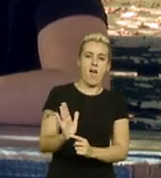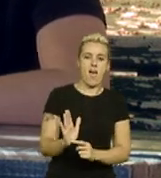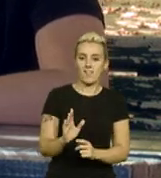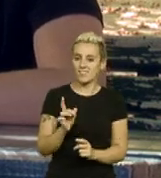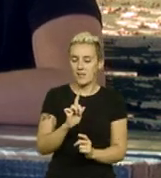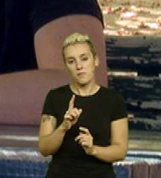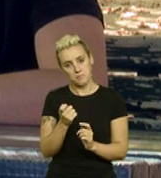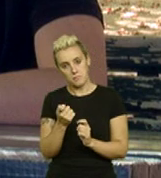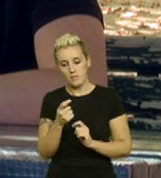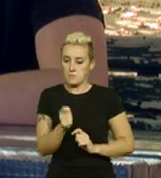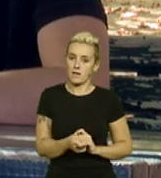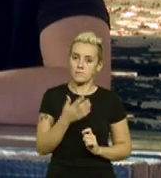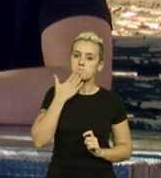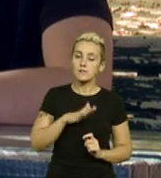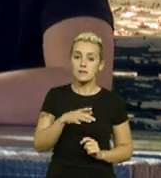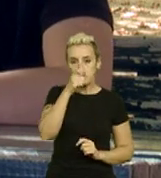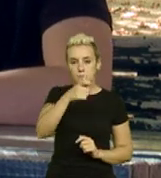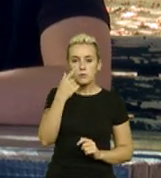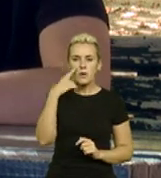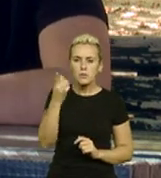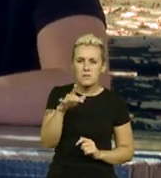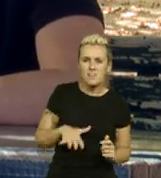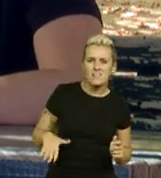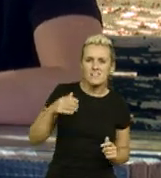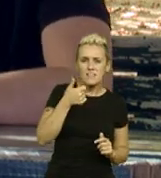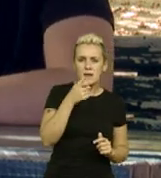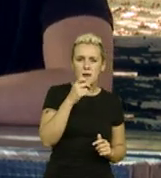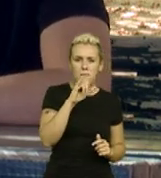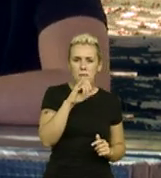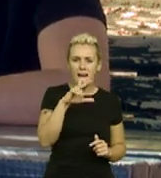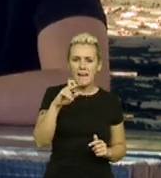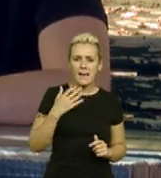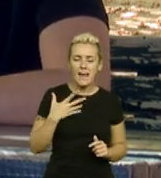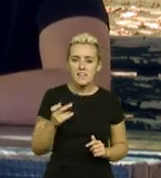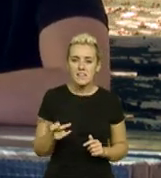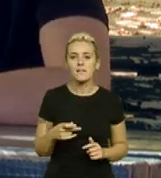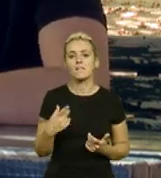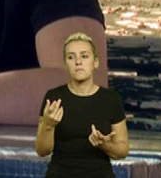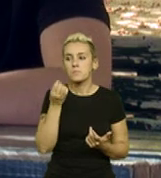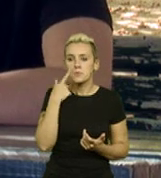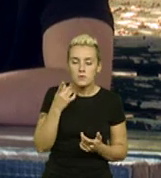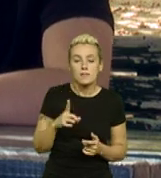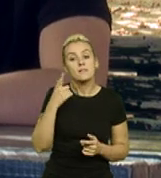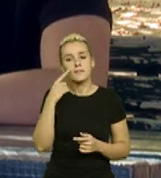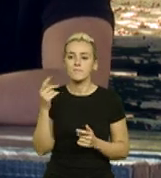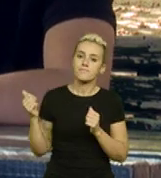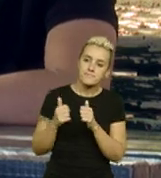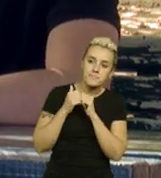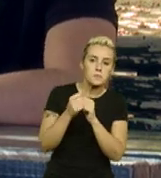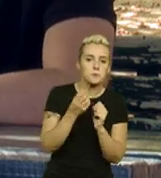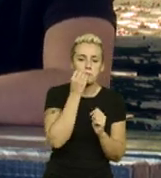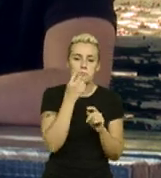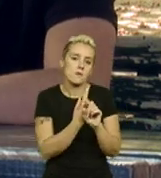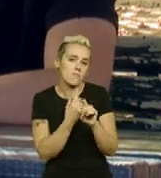que mostrar às pessoas que é só o começo mal ao coração todo leva os alimentos que